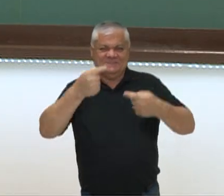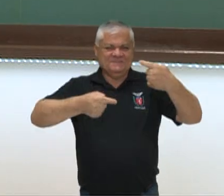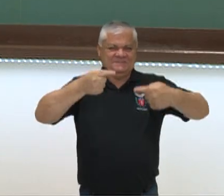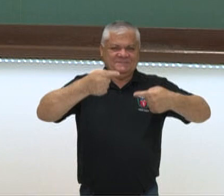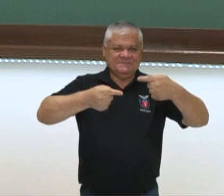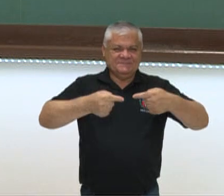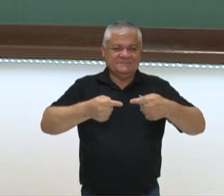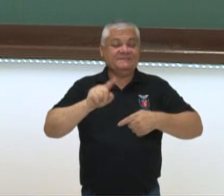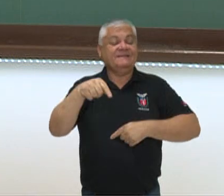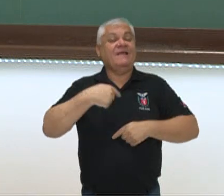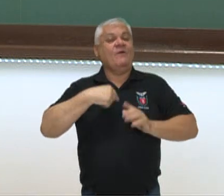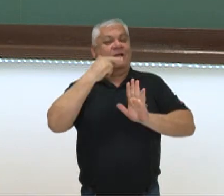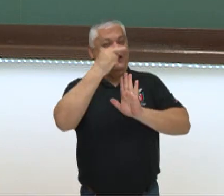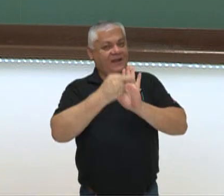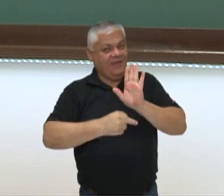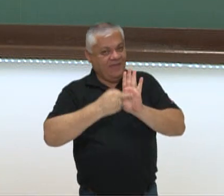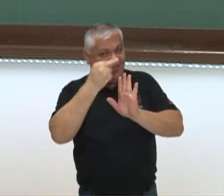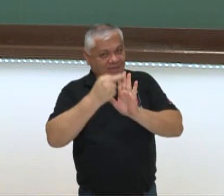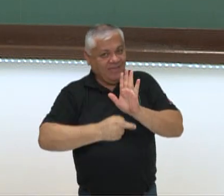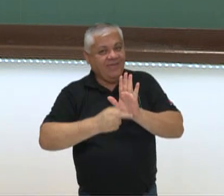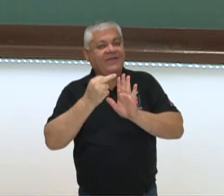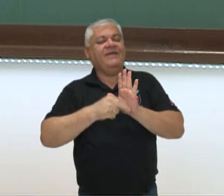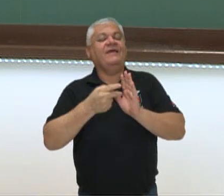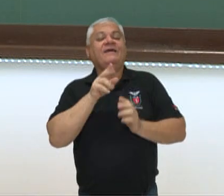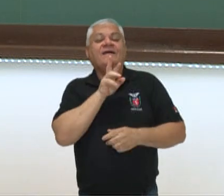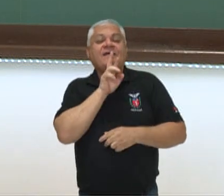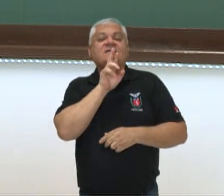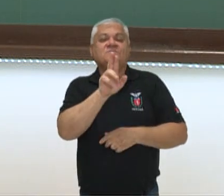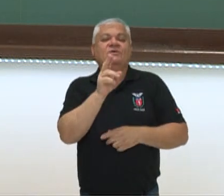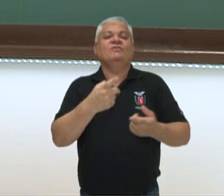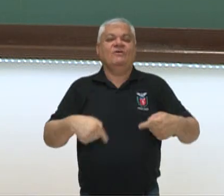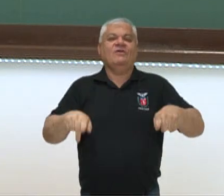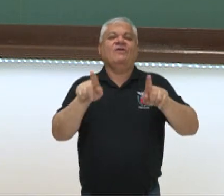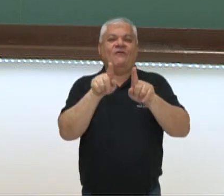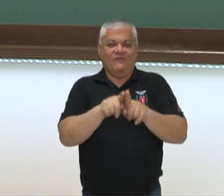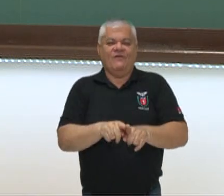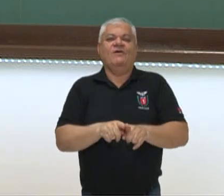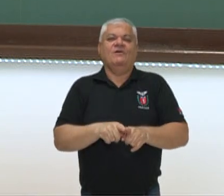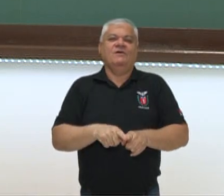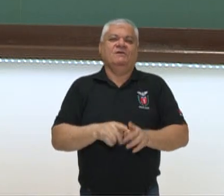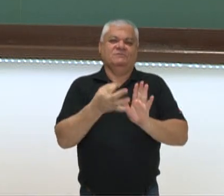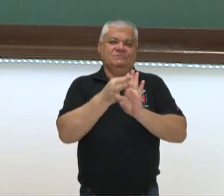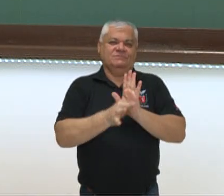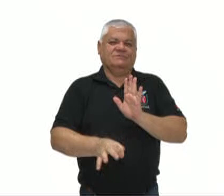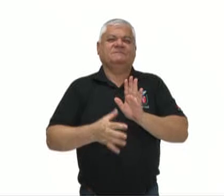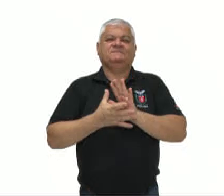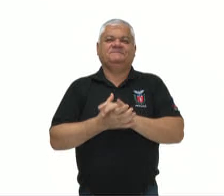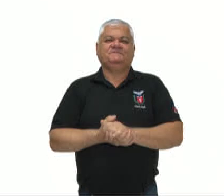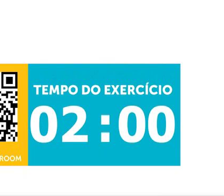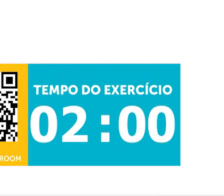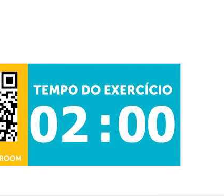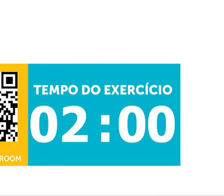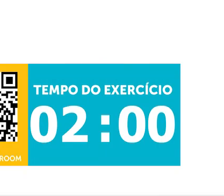aí. Releiam o enunciado da questão, respondam que eu já volto com vocês comentando o gabarito.